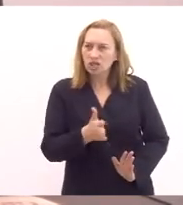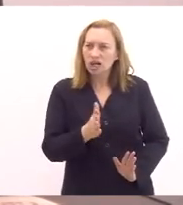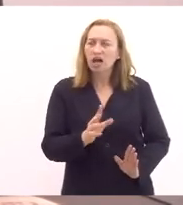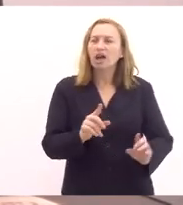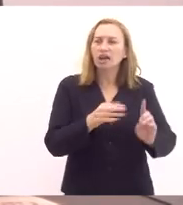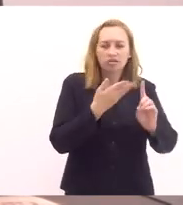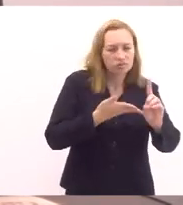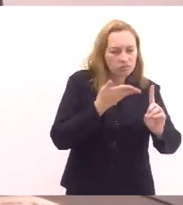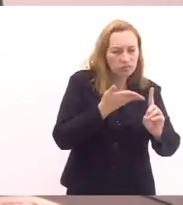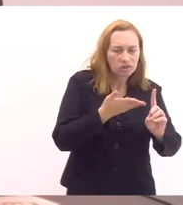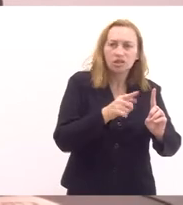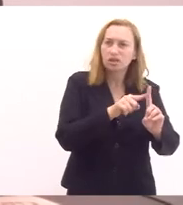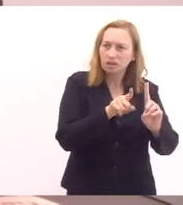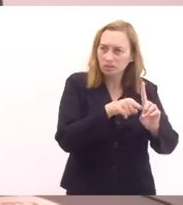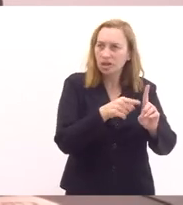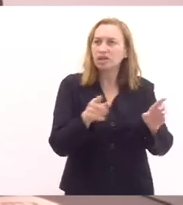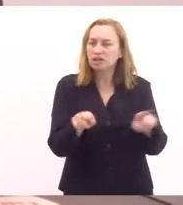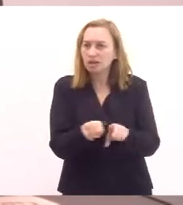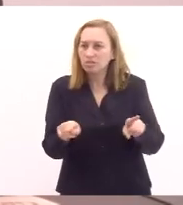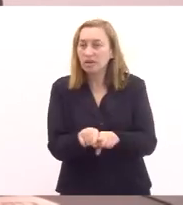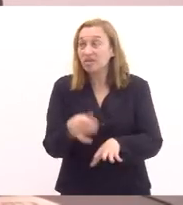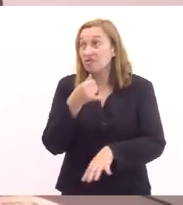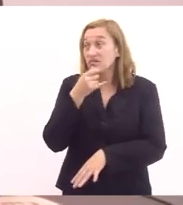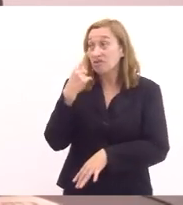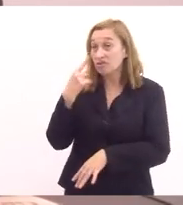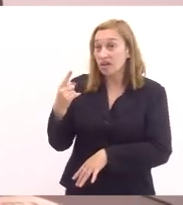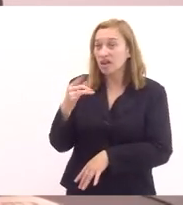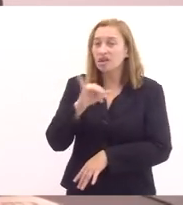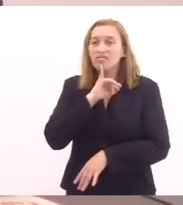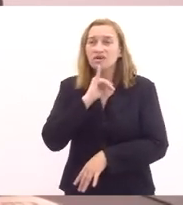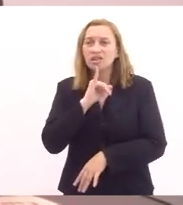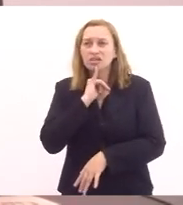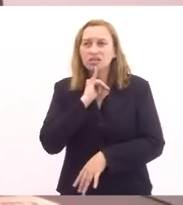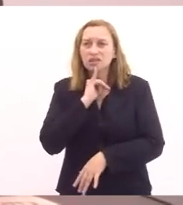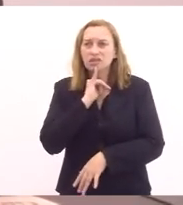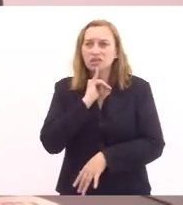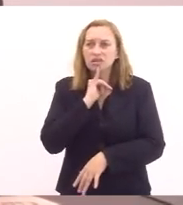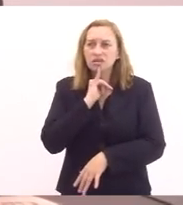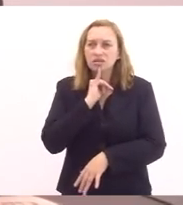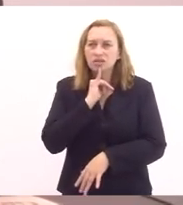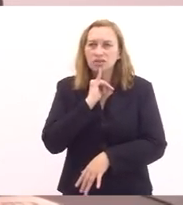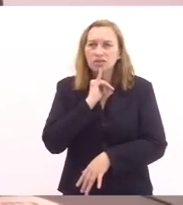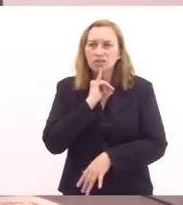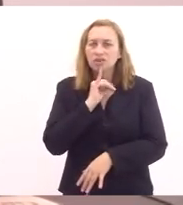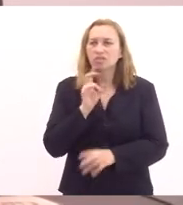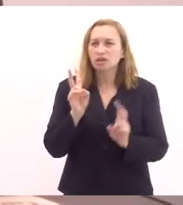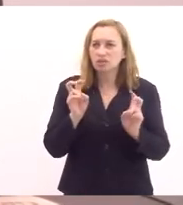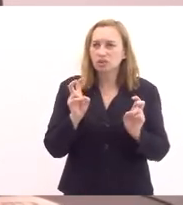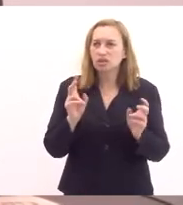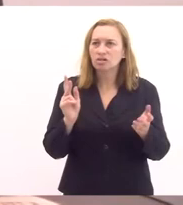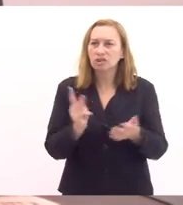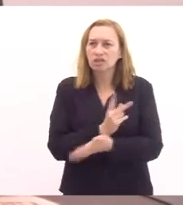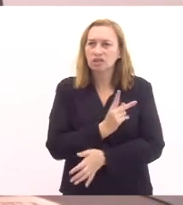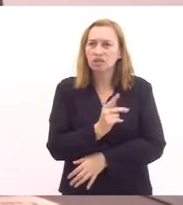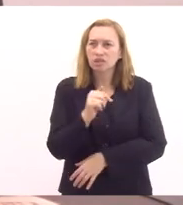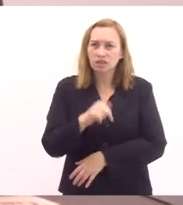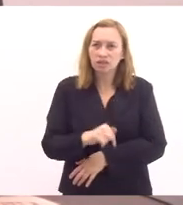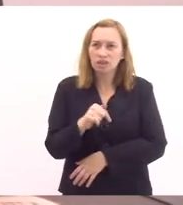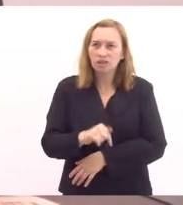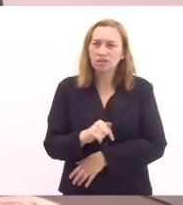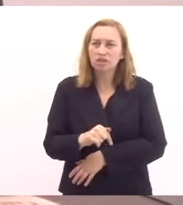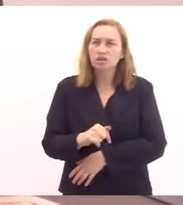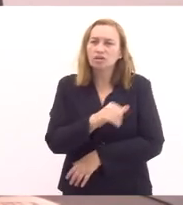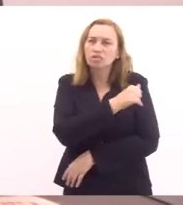mais agravante EA gente acabou tendo a infelicidade de ter um caso raro de um desfecho né que foi aqui